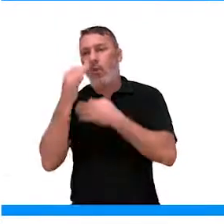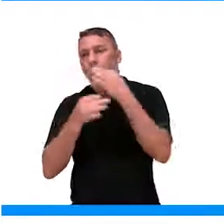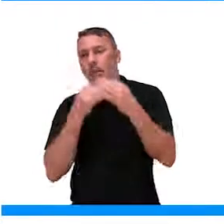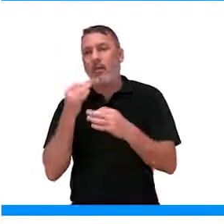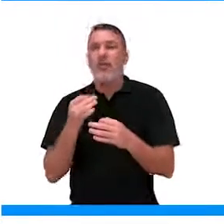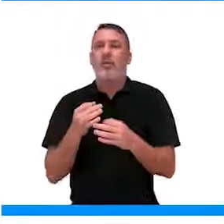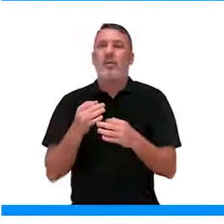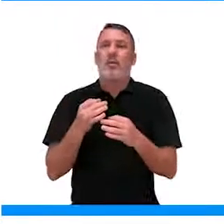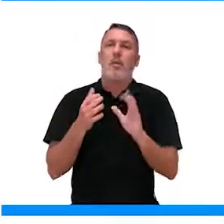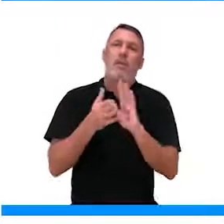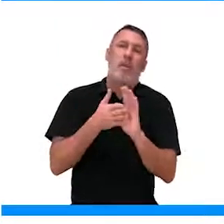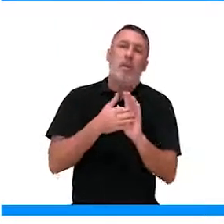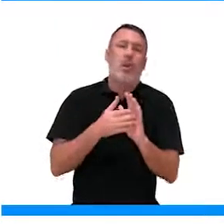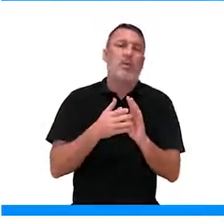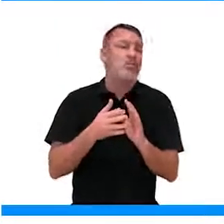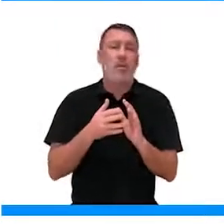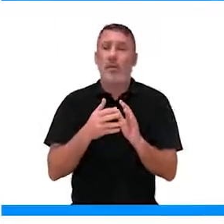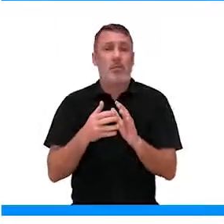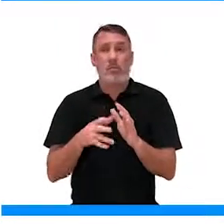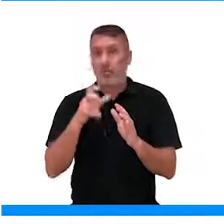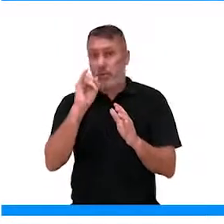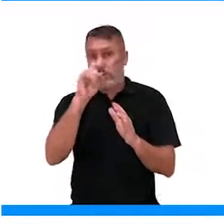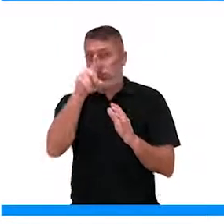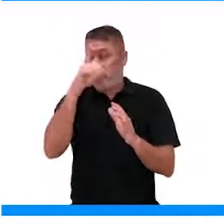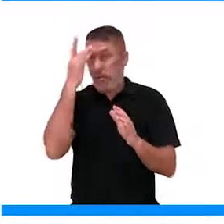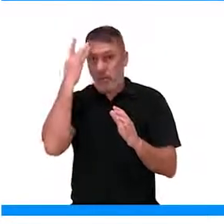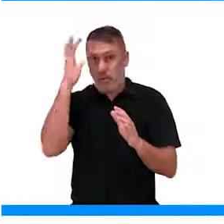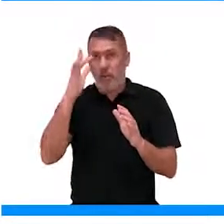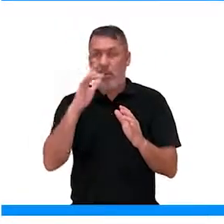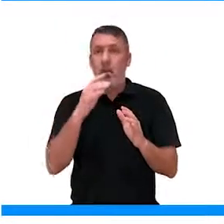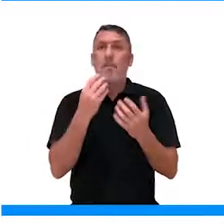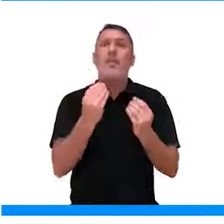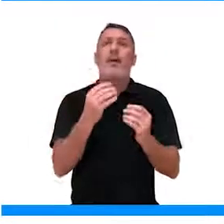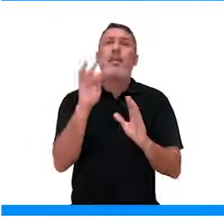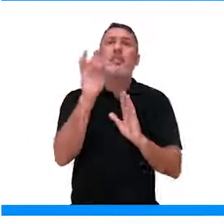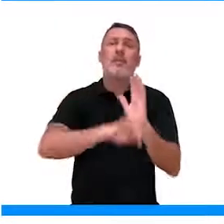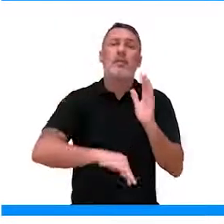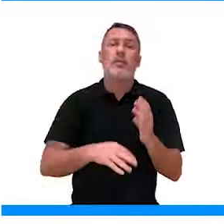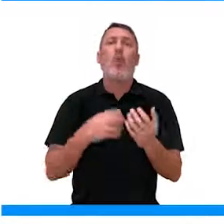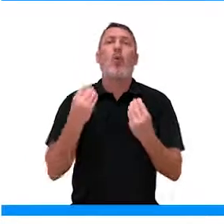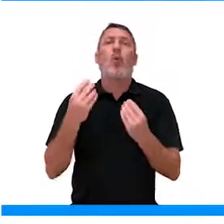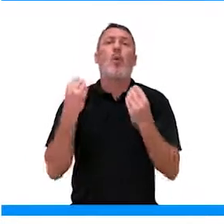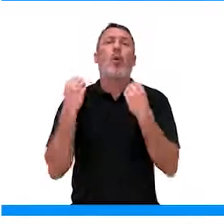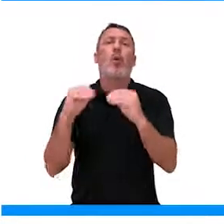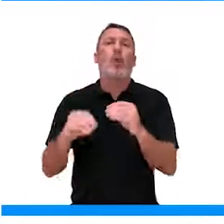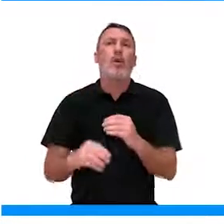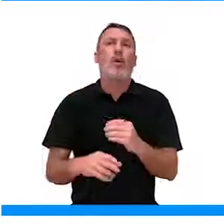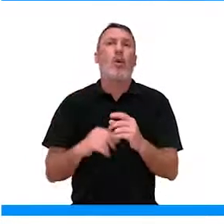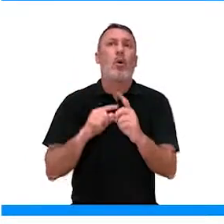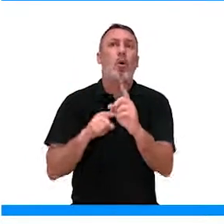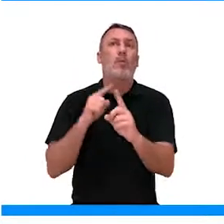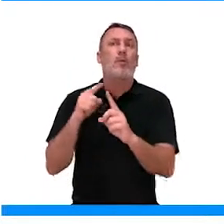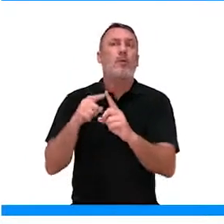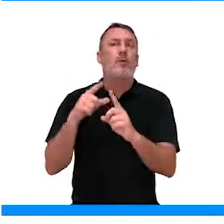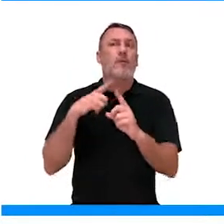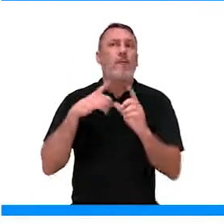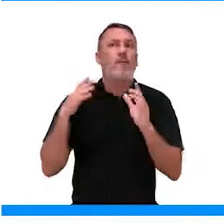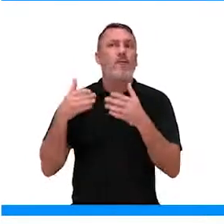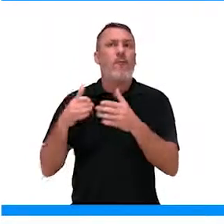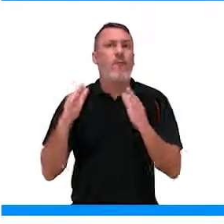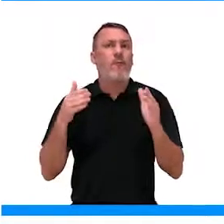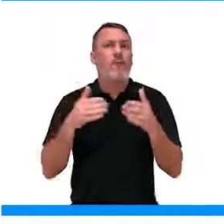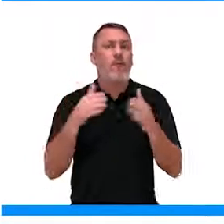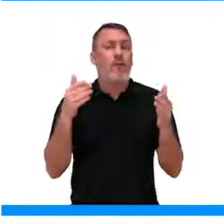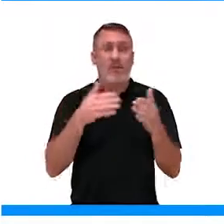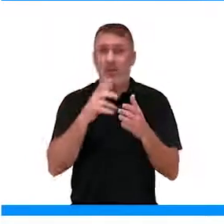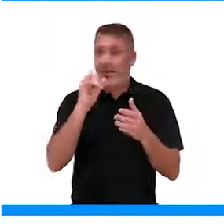que é importante. Se você souber a estrutura, mas não souber a função do texto, o que colocar, como colocar, a abordagem